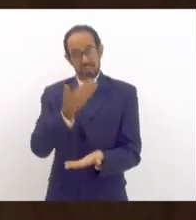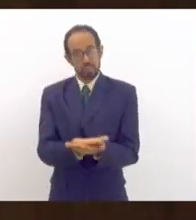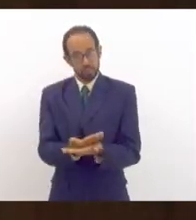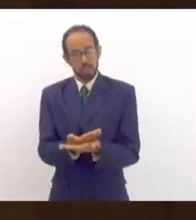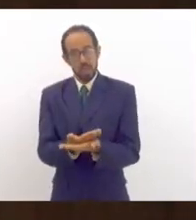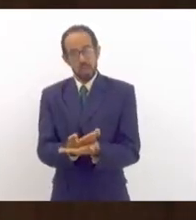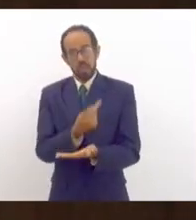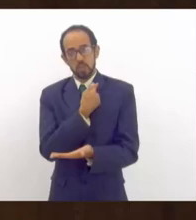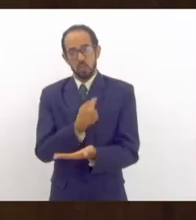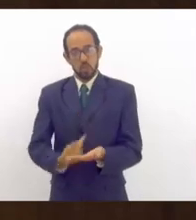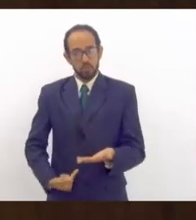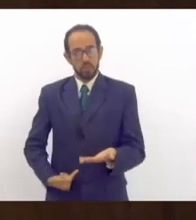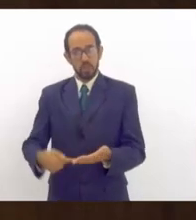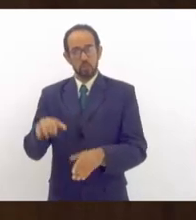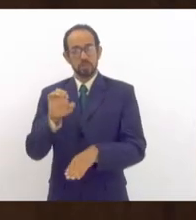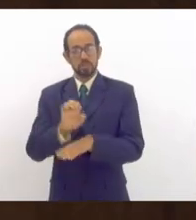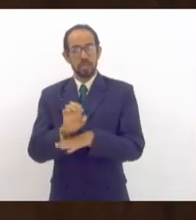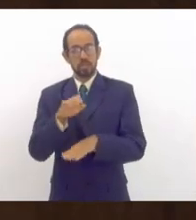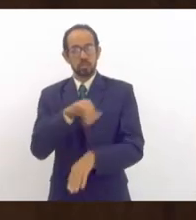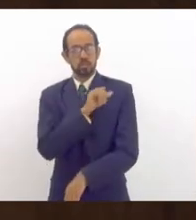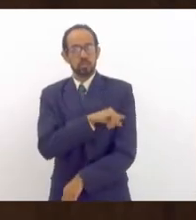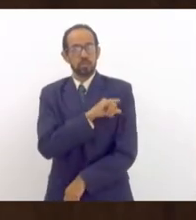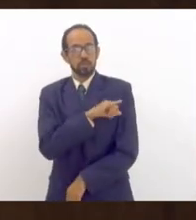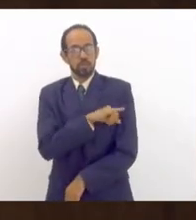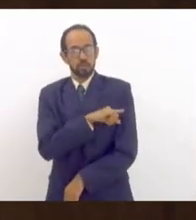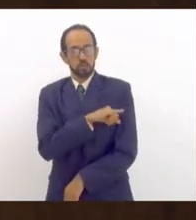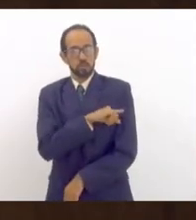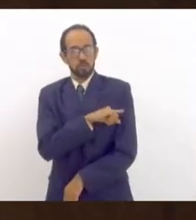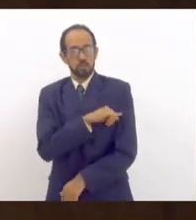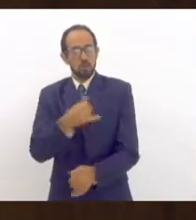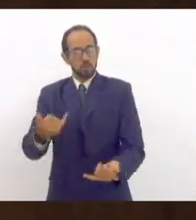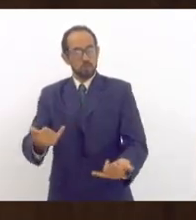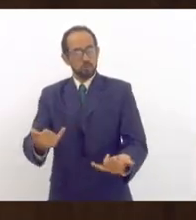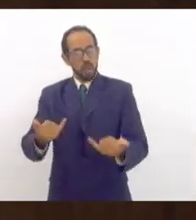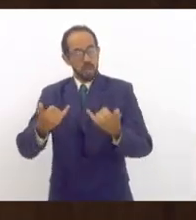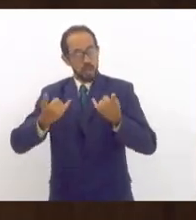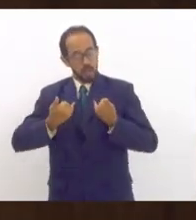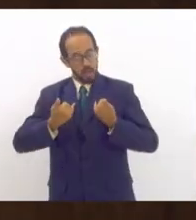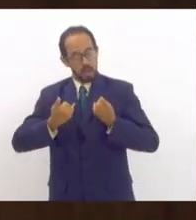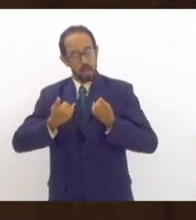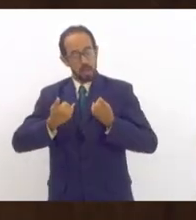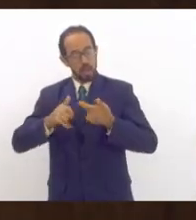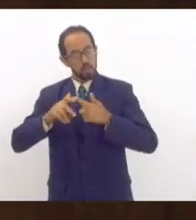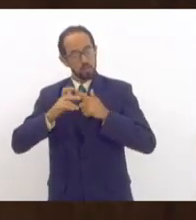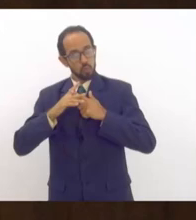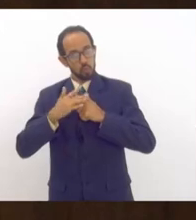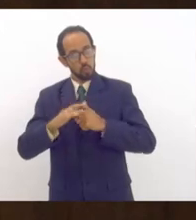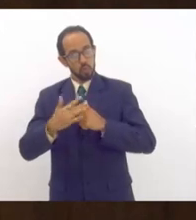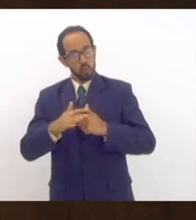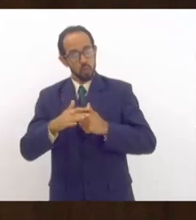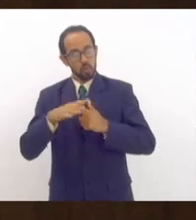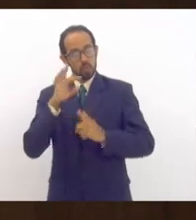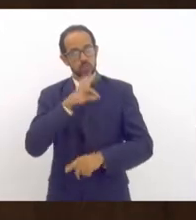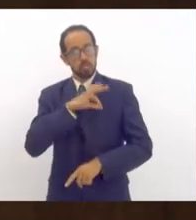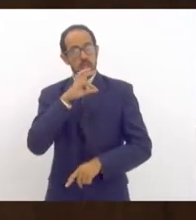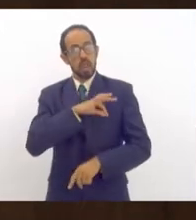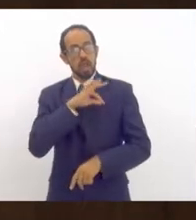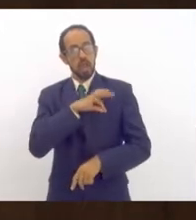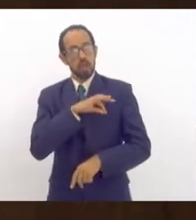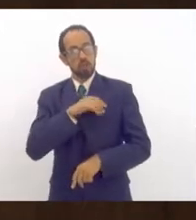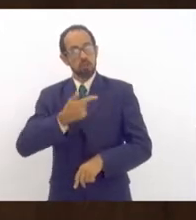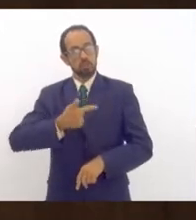do estado ainda essa semana nos dê a boa notícia da reposição né dessa segunda